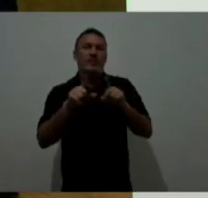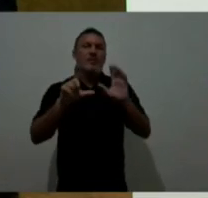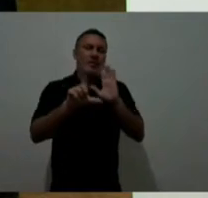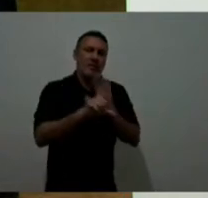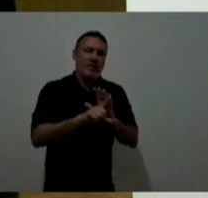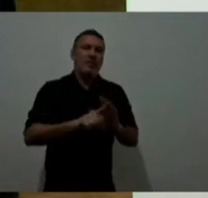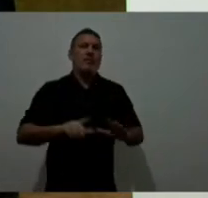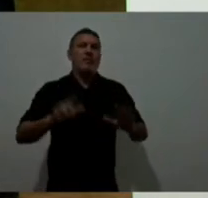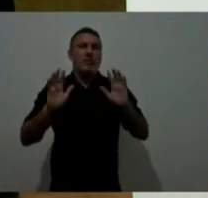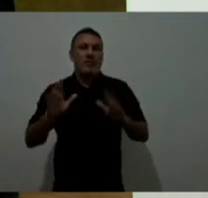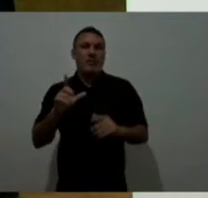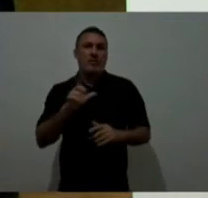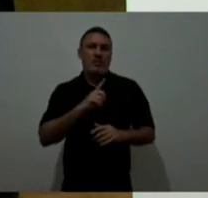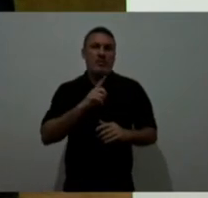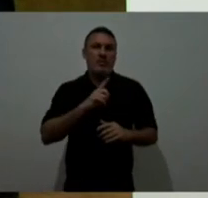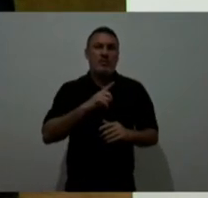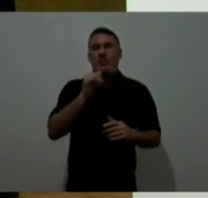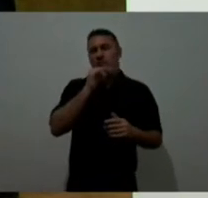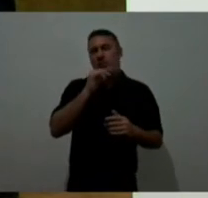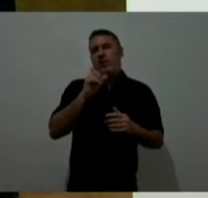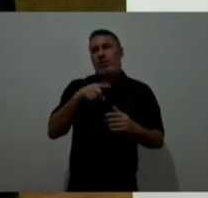papel do exemplo, assim. Então,